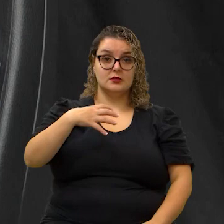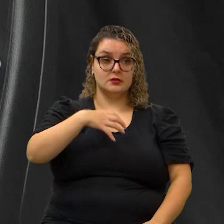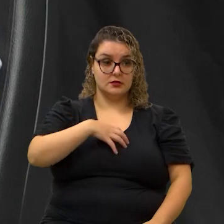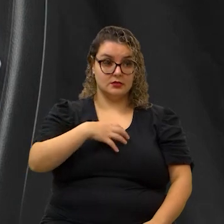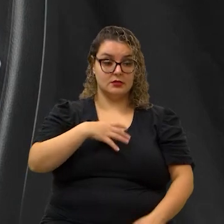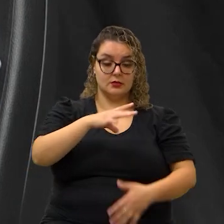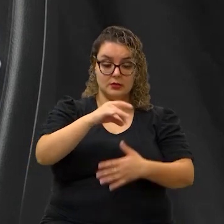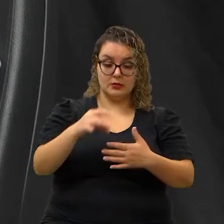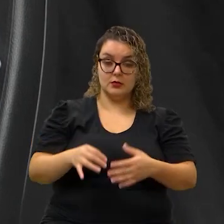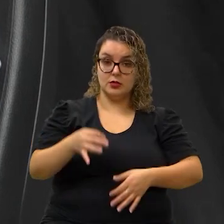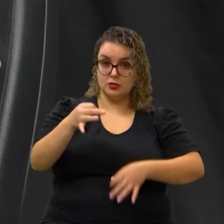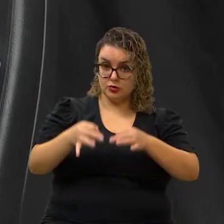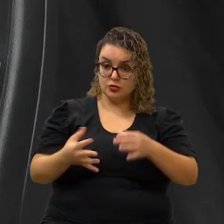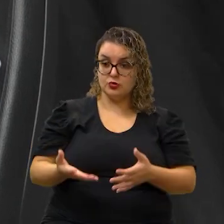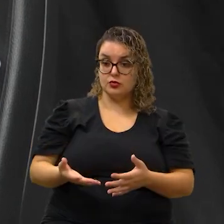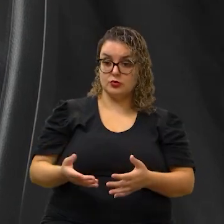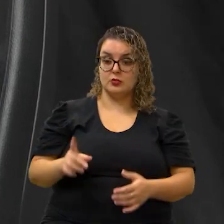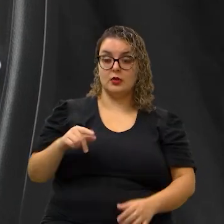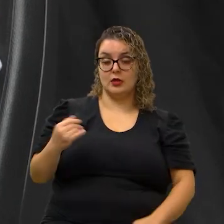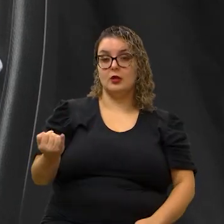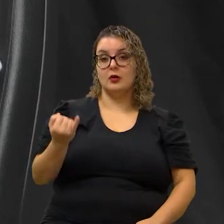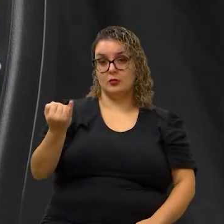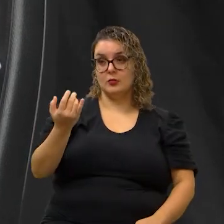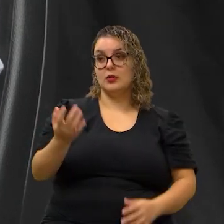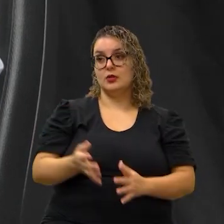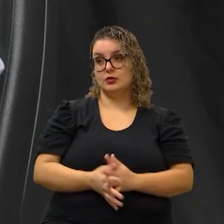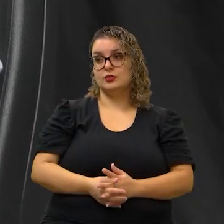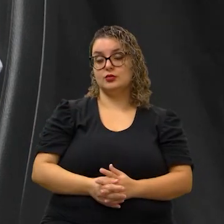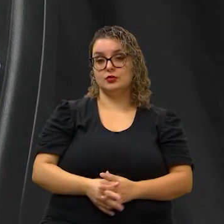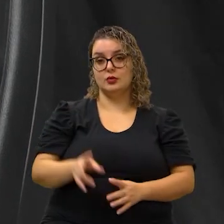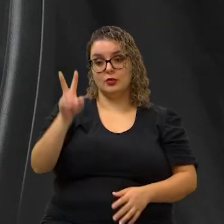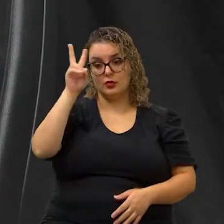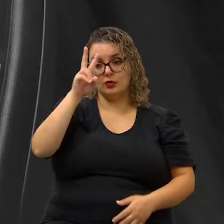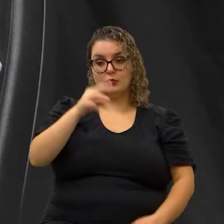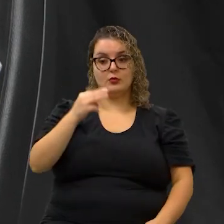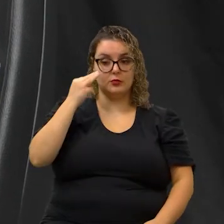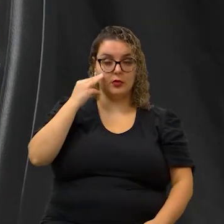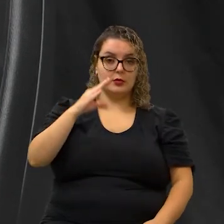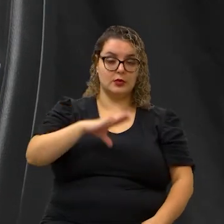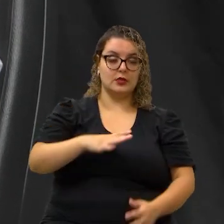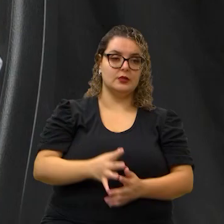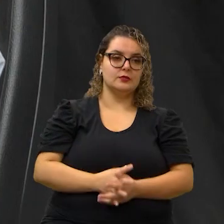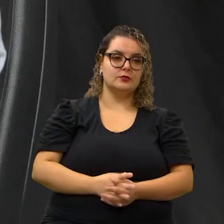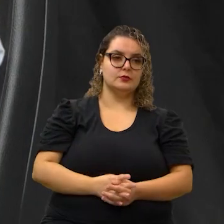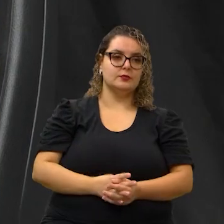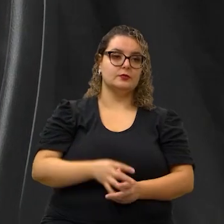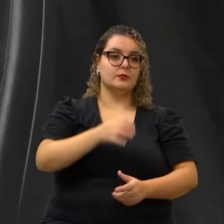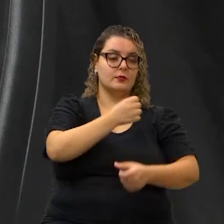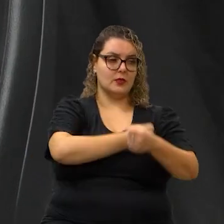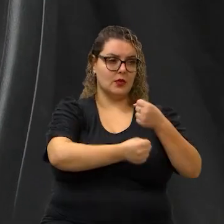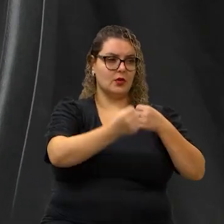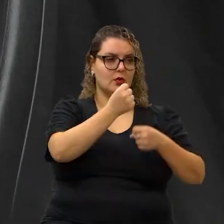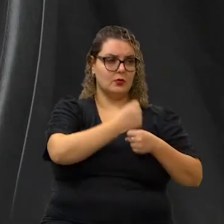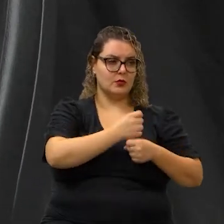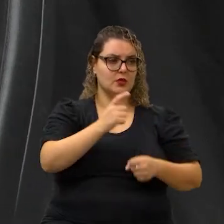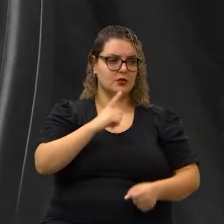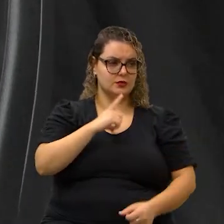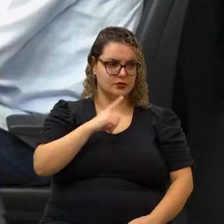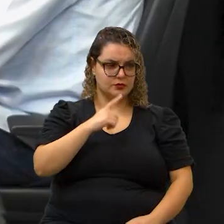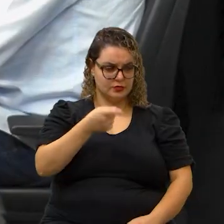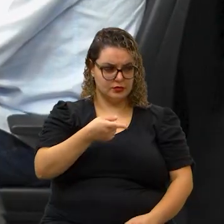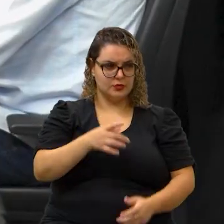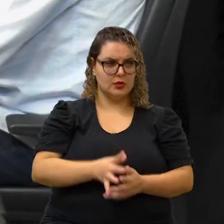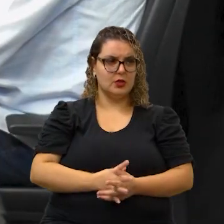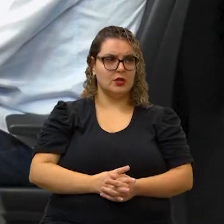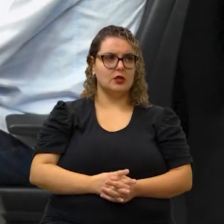Se feito de forma criteriosa e justa, é muito importante para a história e para a memória da cidade. Tá. No ano passado,